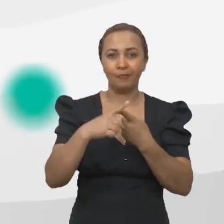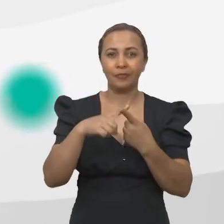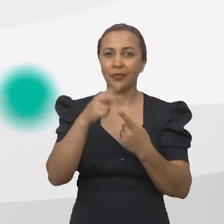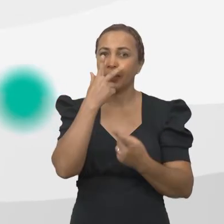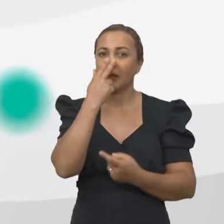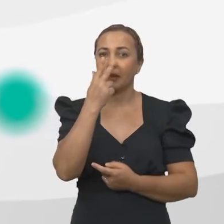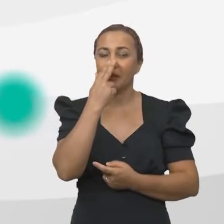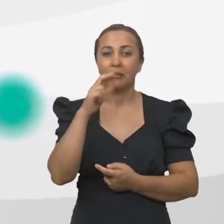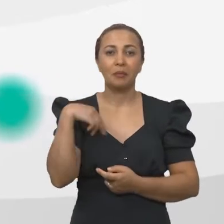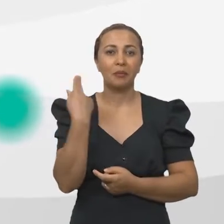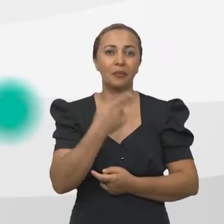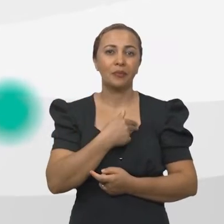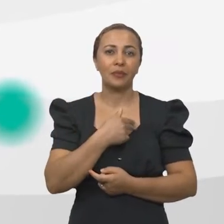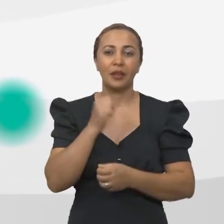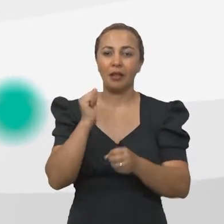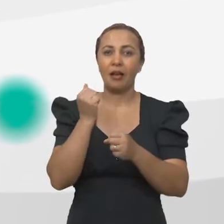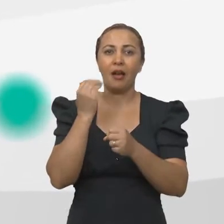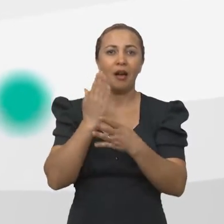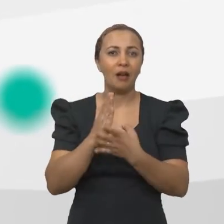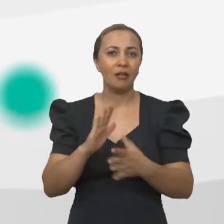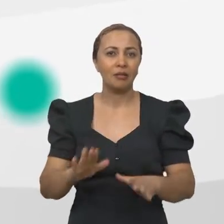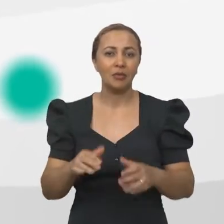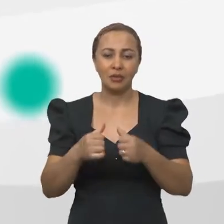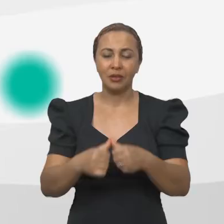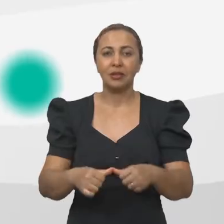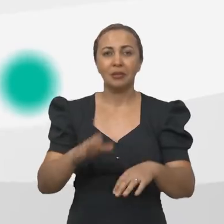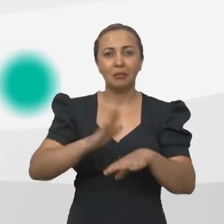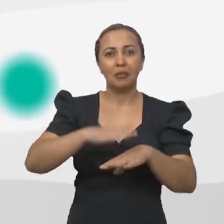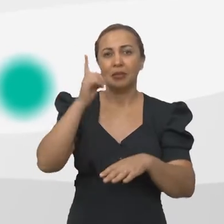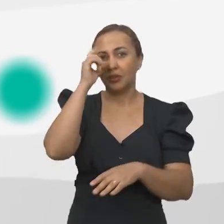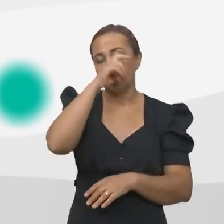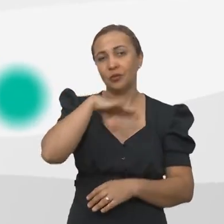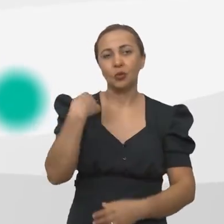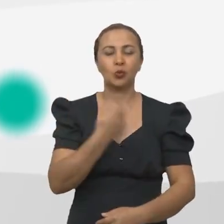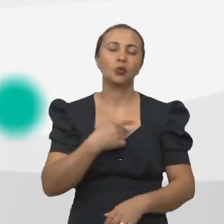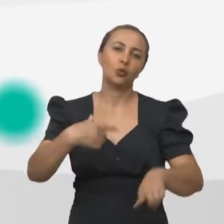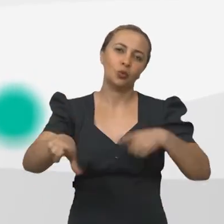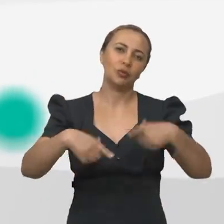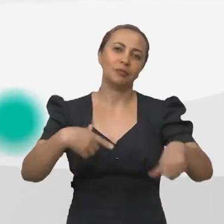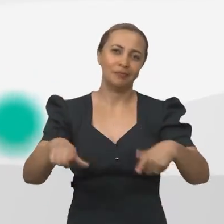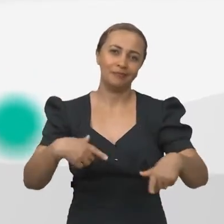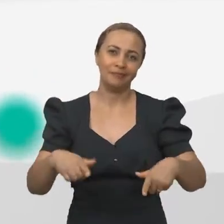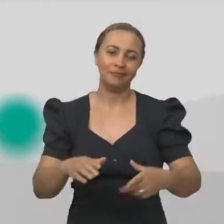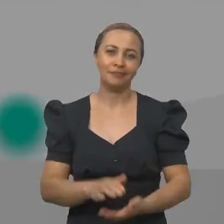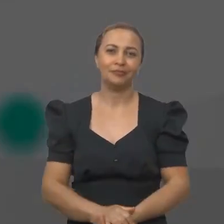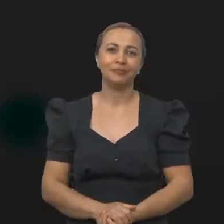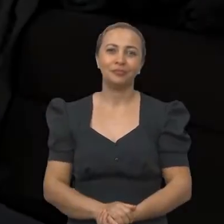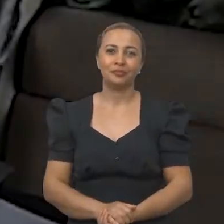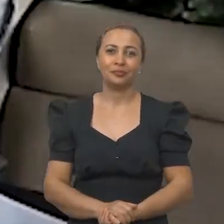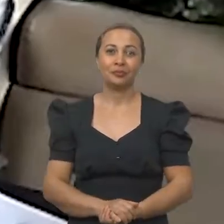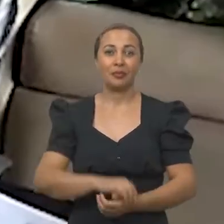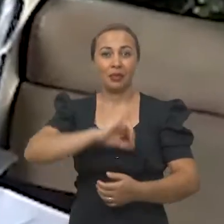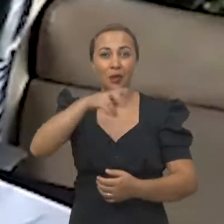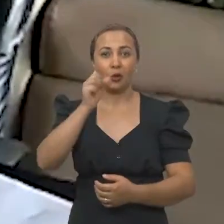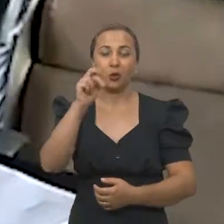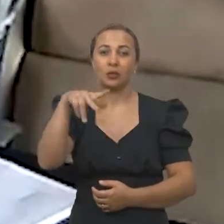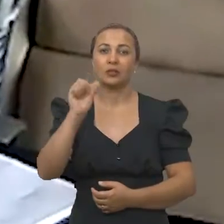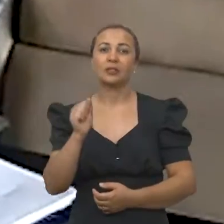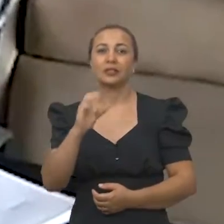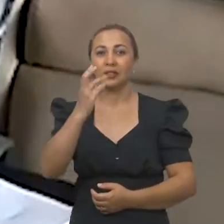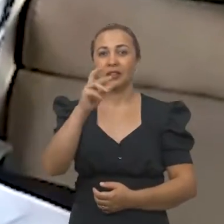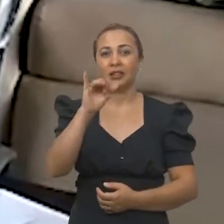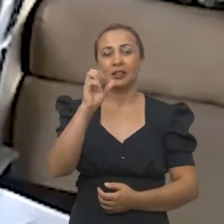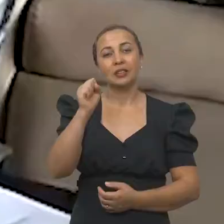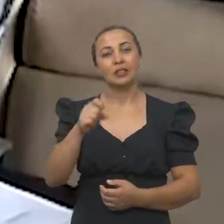entendendo? Porque parece que a gente acaba que fica mais difícil a execução do nosso trabalho. A jornalista